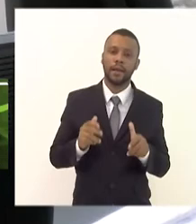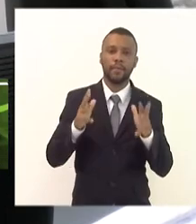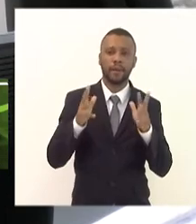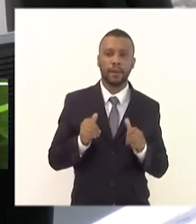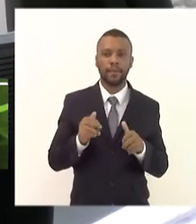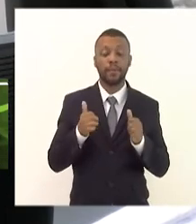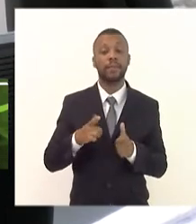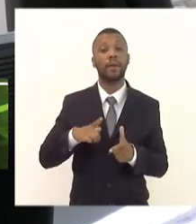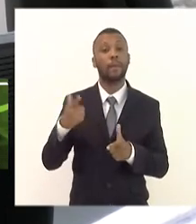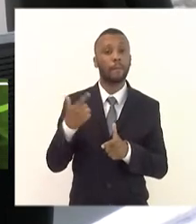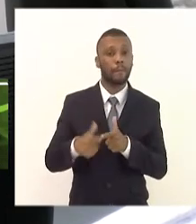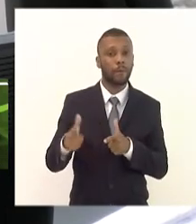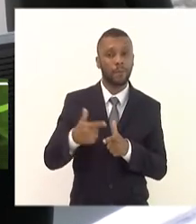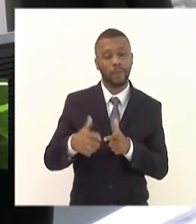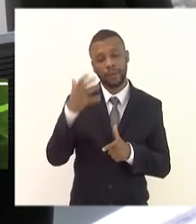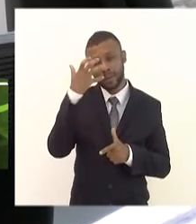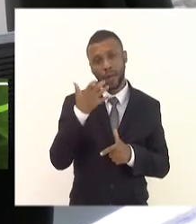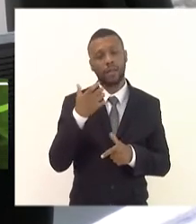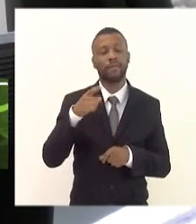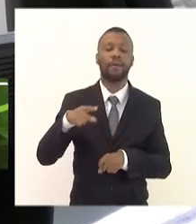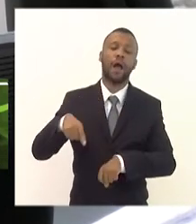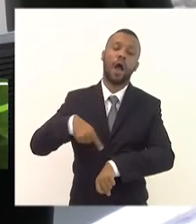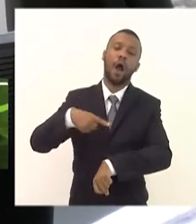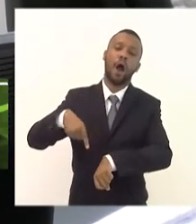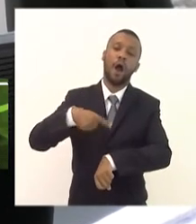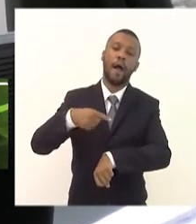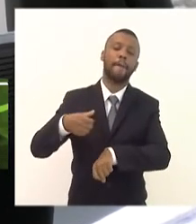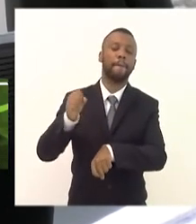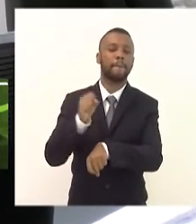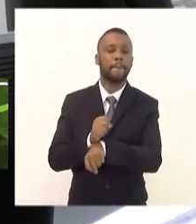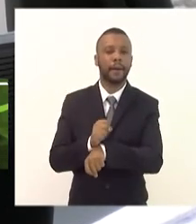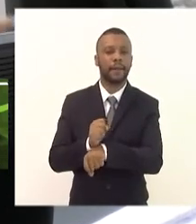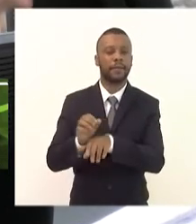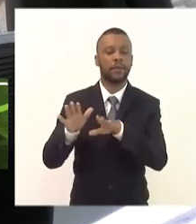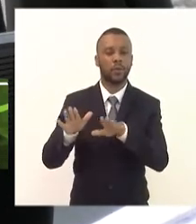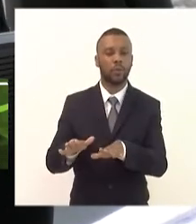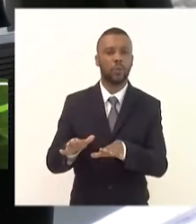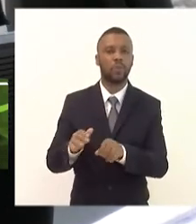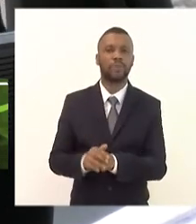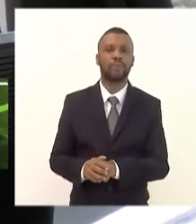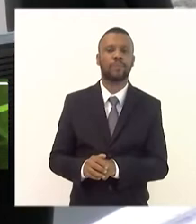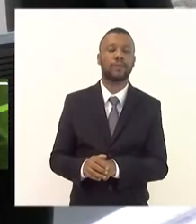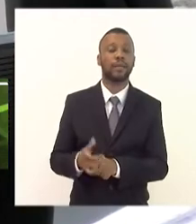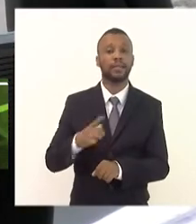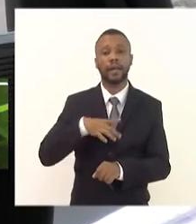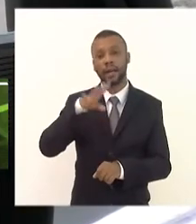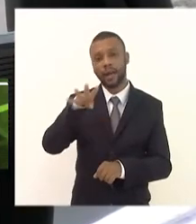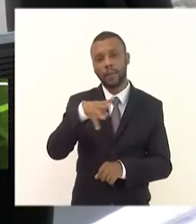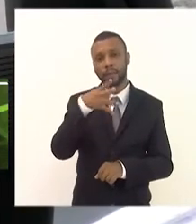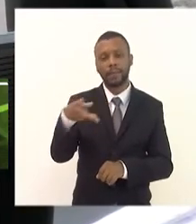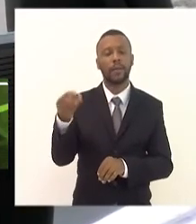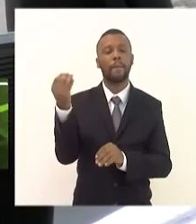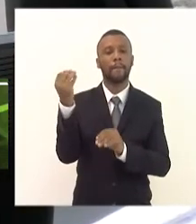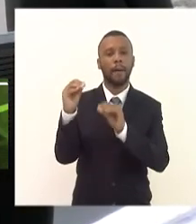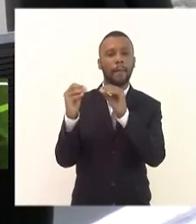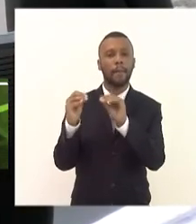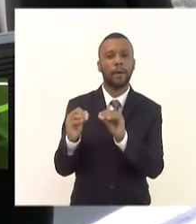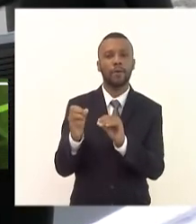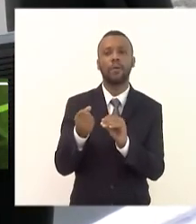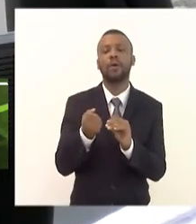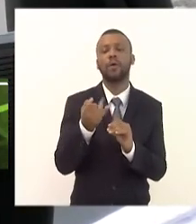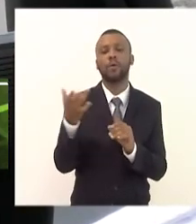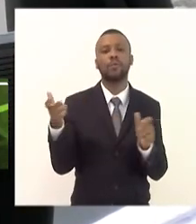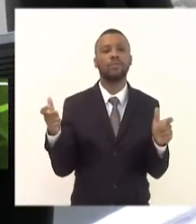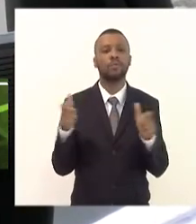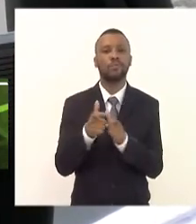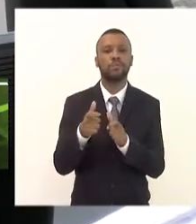tem um problema sério. Ela fica horas paradas. Aí, daqui a pouco, aquela planilha, você tirou um volume pequeno